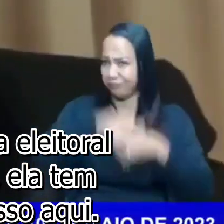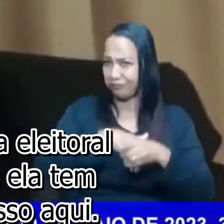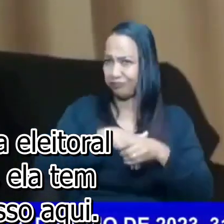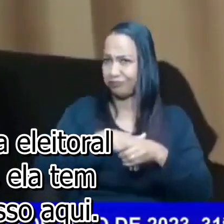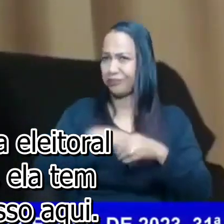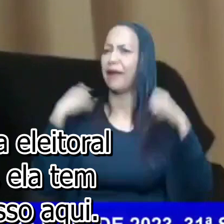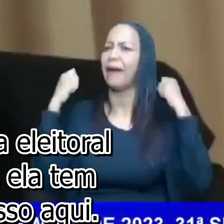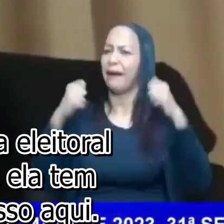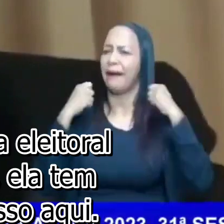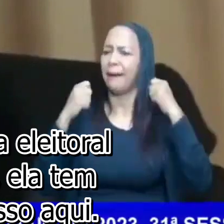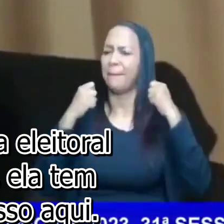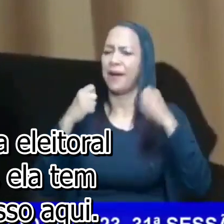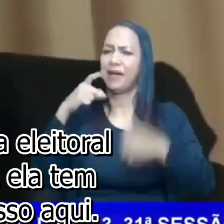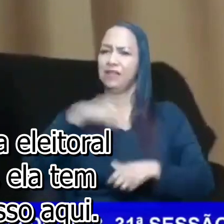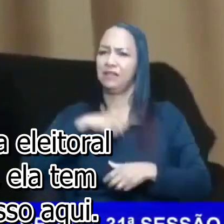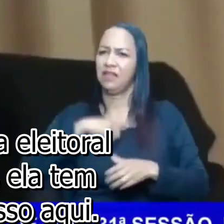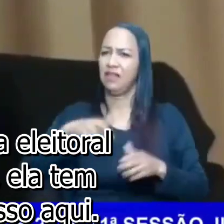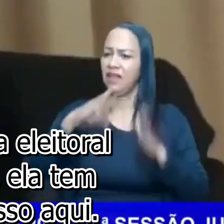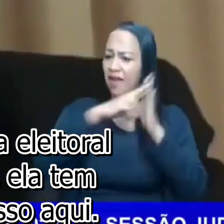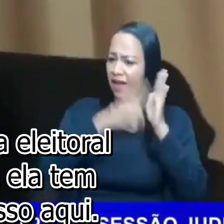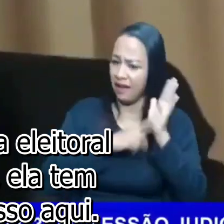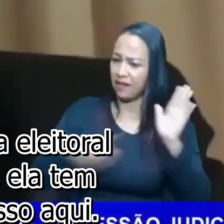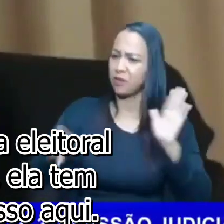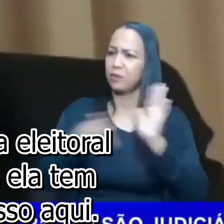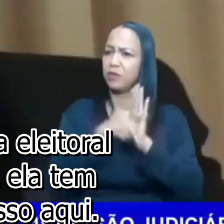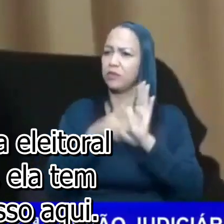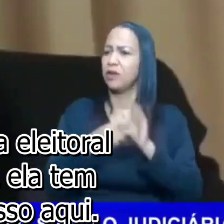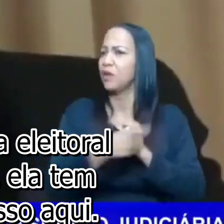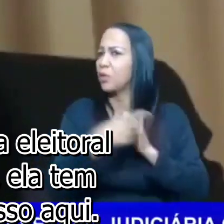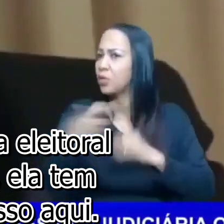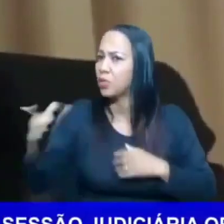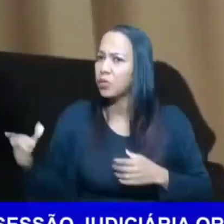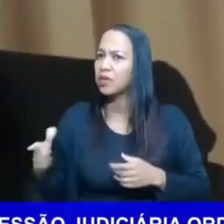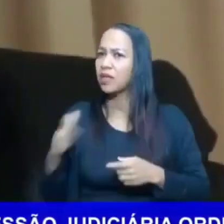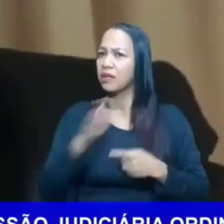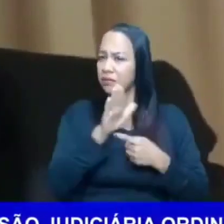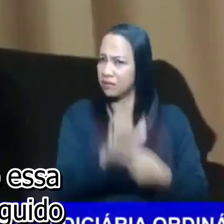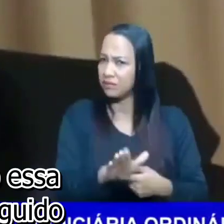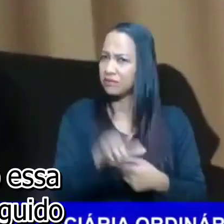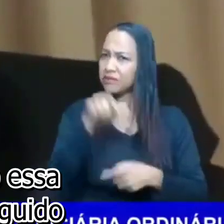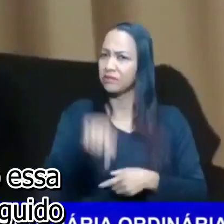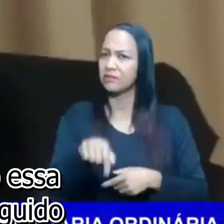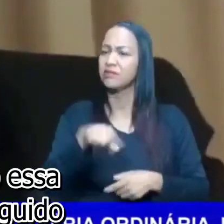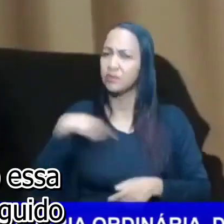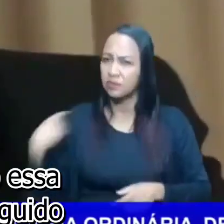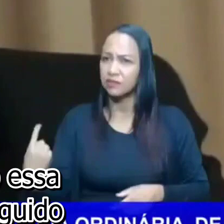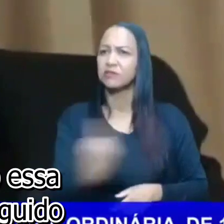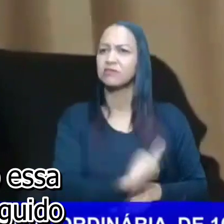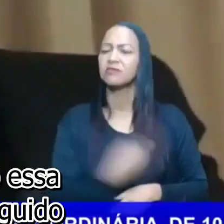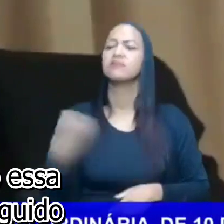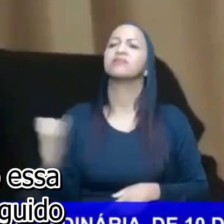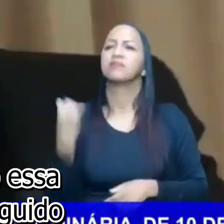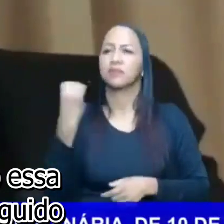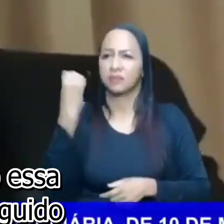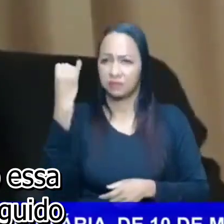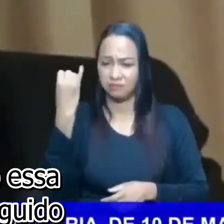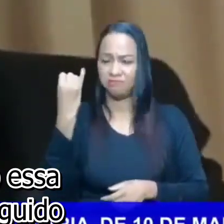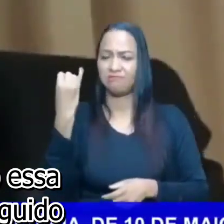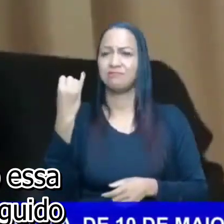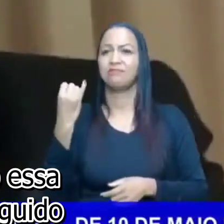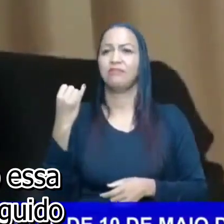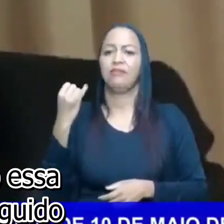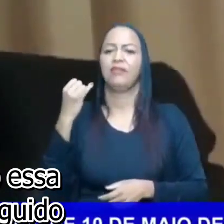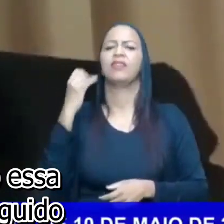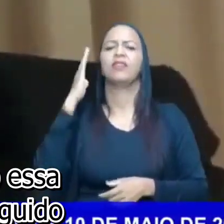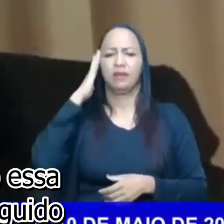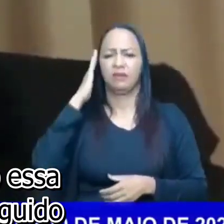tem valores próprios, ela tem regras próprias, não há como nós aferirmos isso aqui. Para nós, o que importa, e eu tenho seguido essa